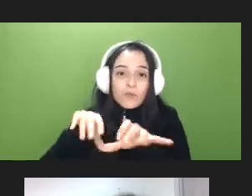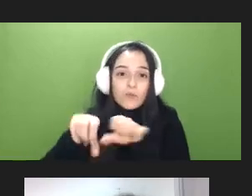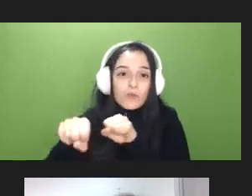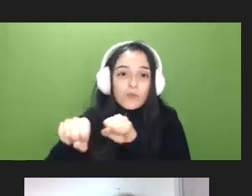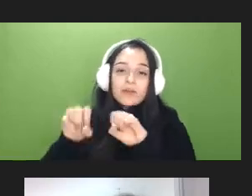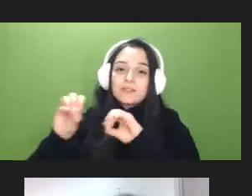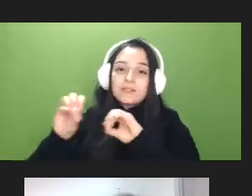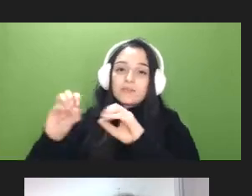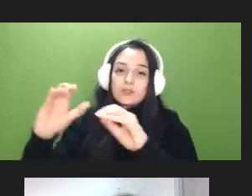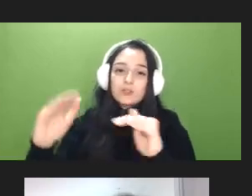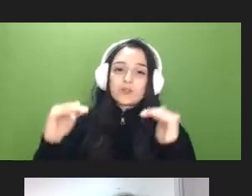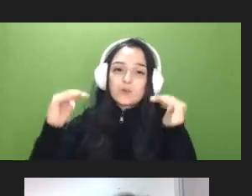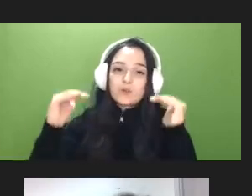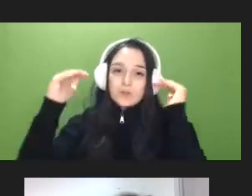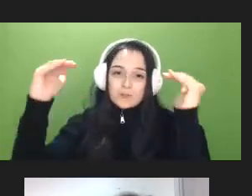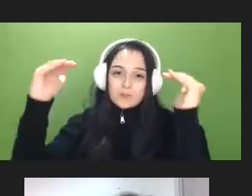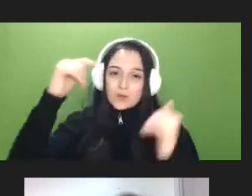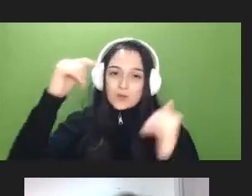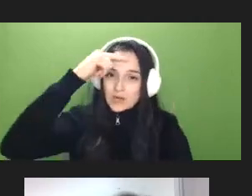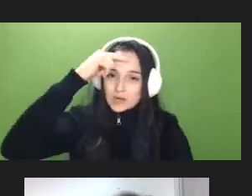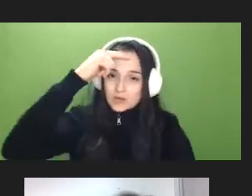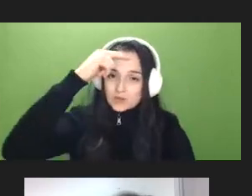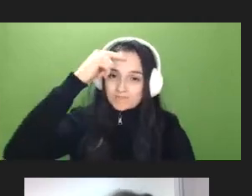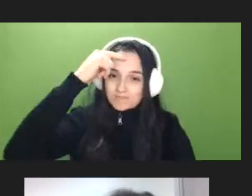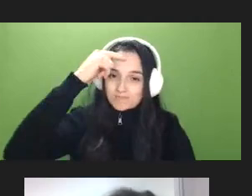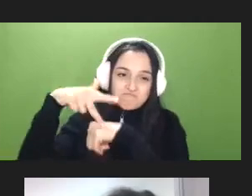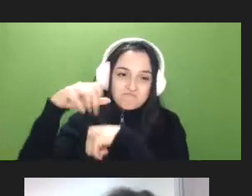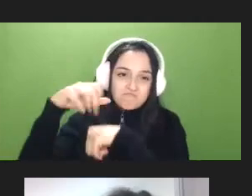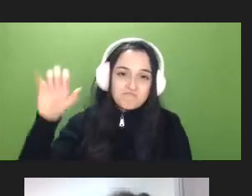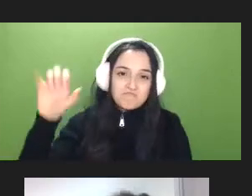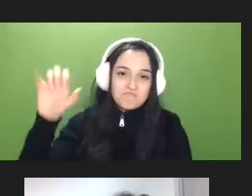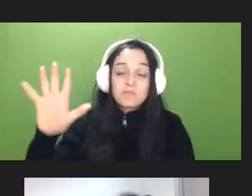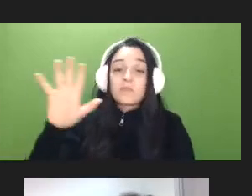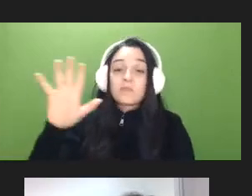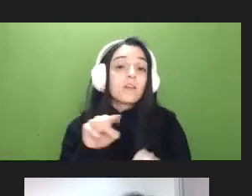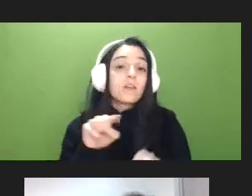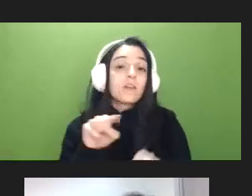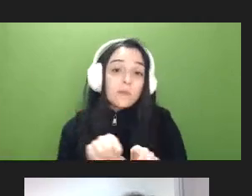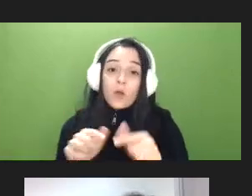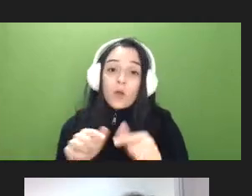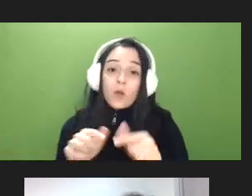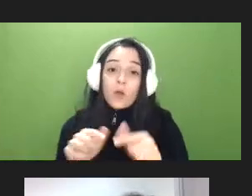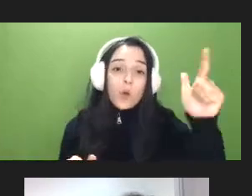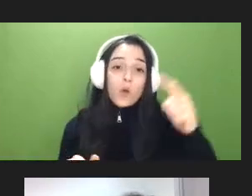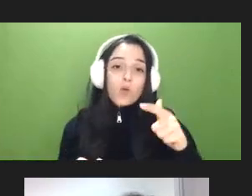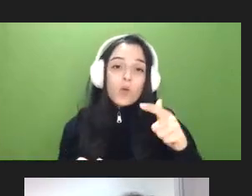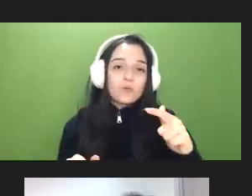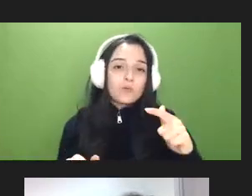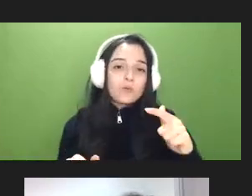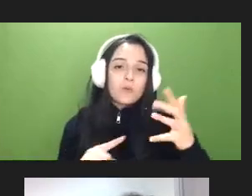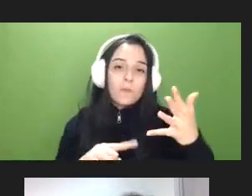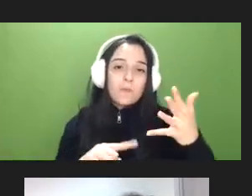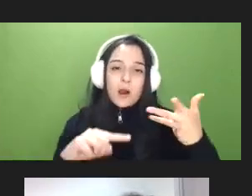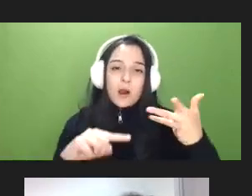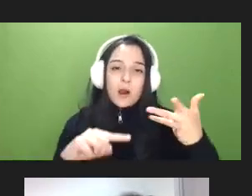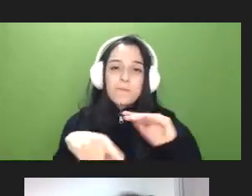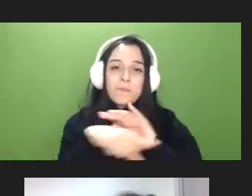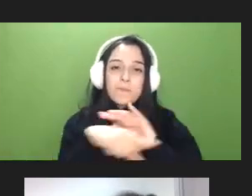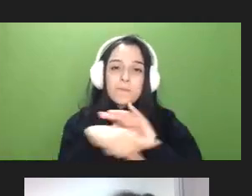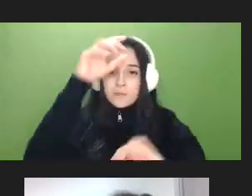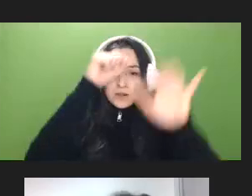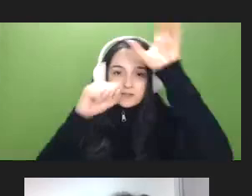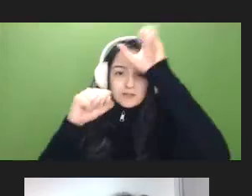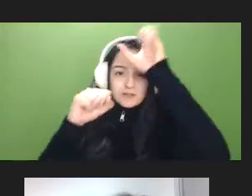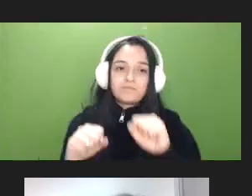mesma forma como existem nas formações em outros níveis de aprendizagem, ou esses